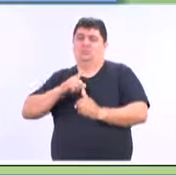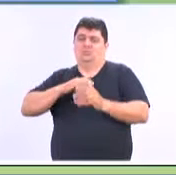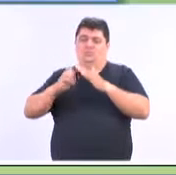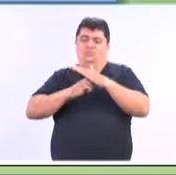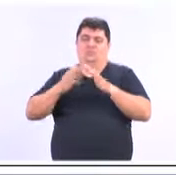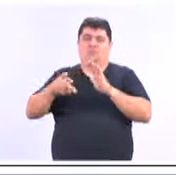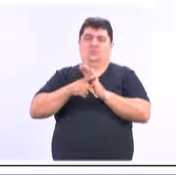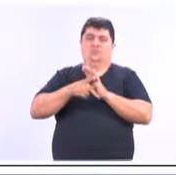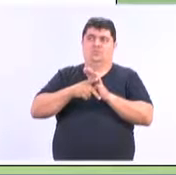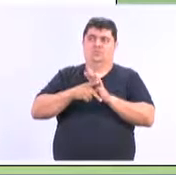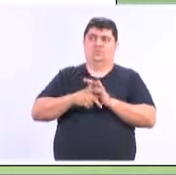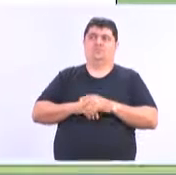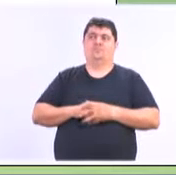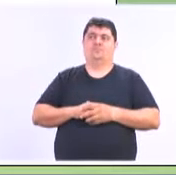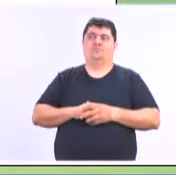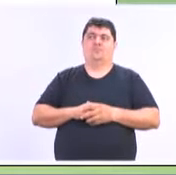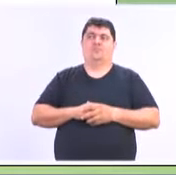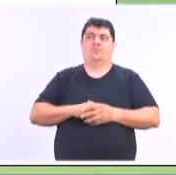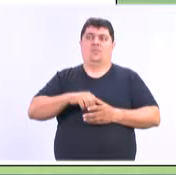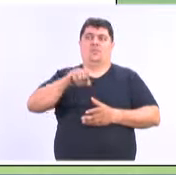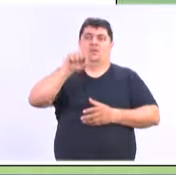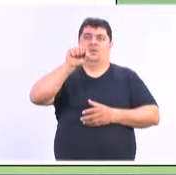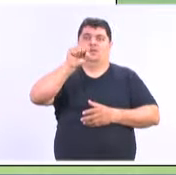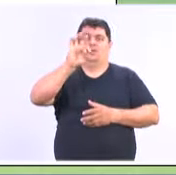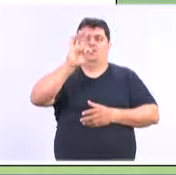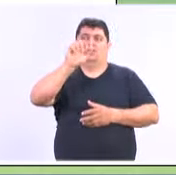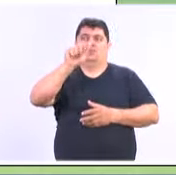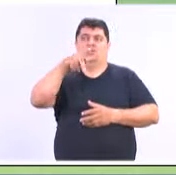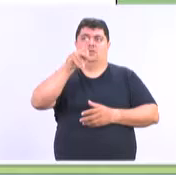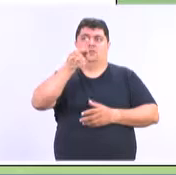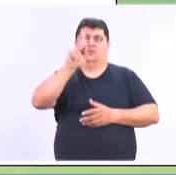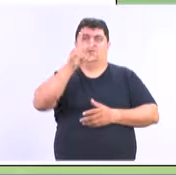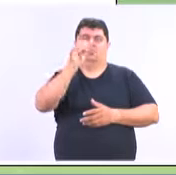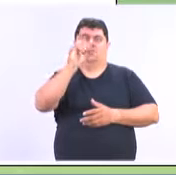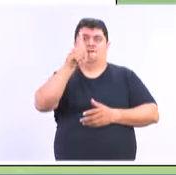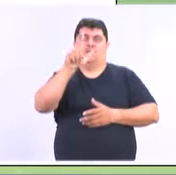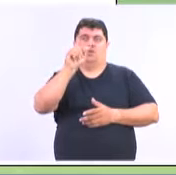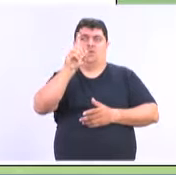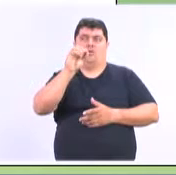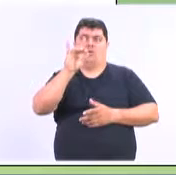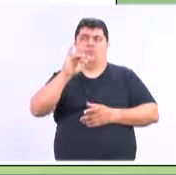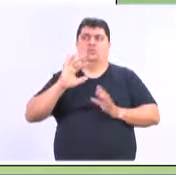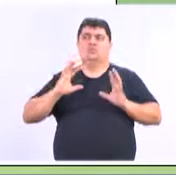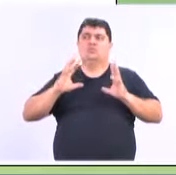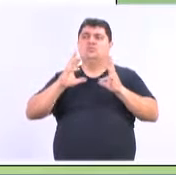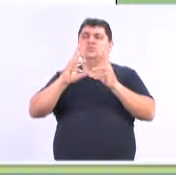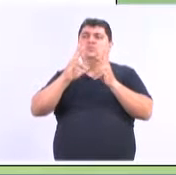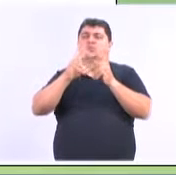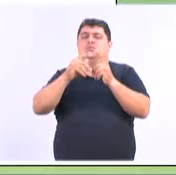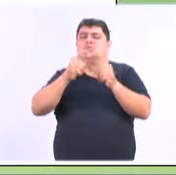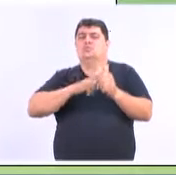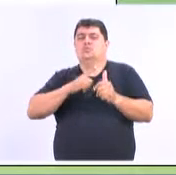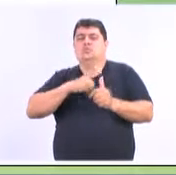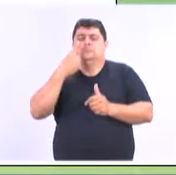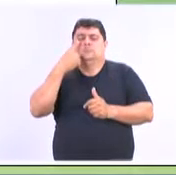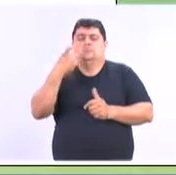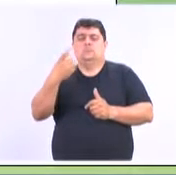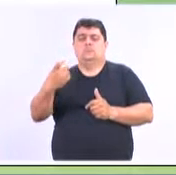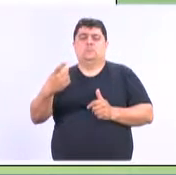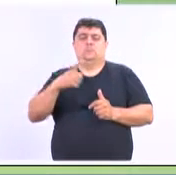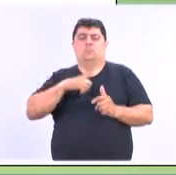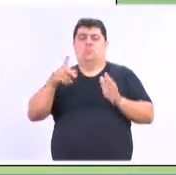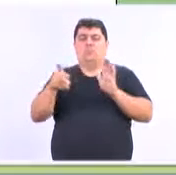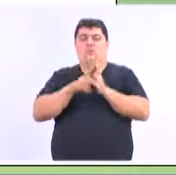E os stakeholders são toda e qualquer parte que tenha interesse em